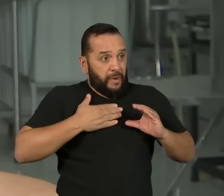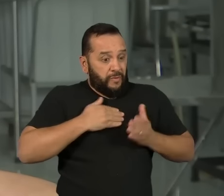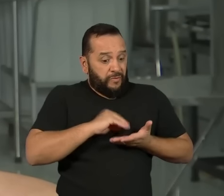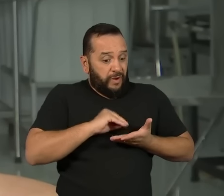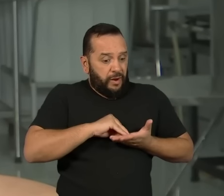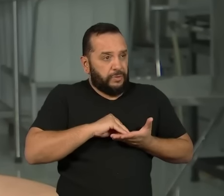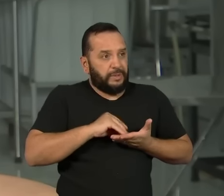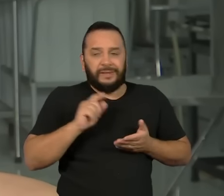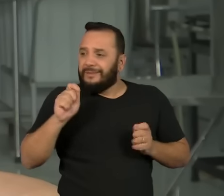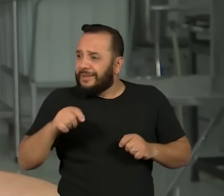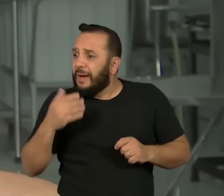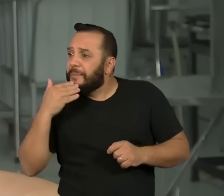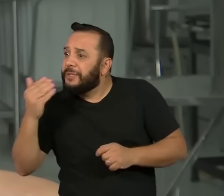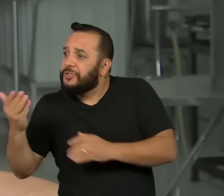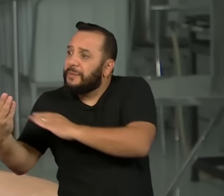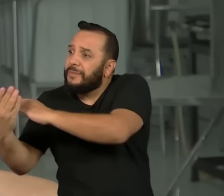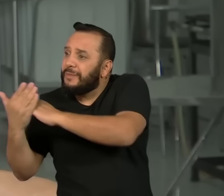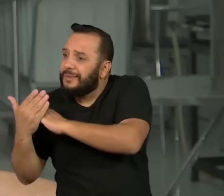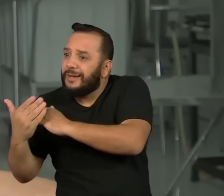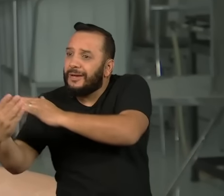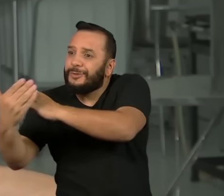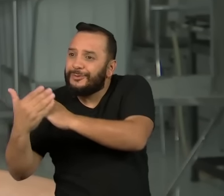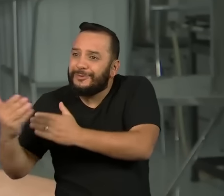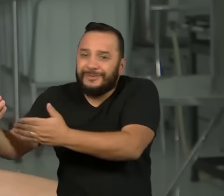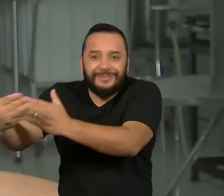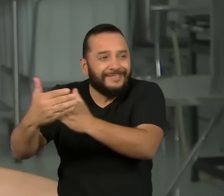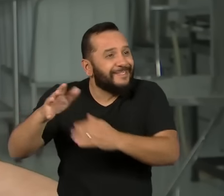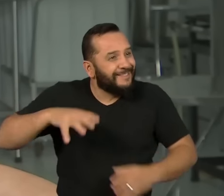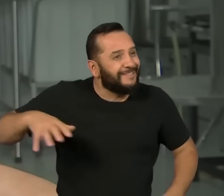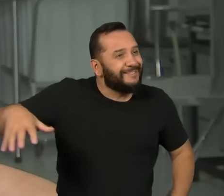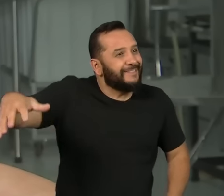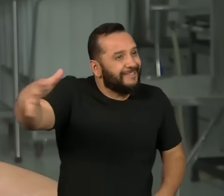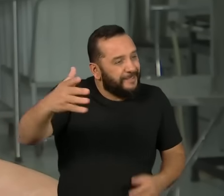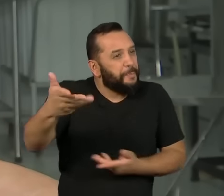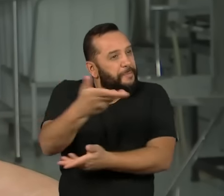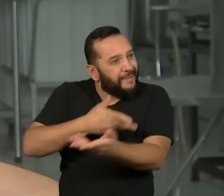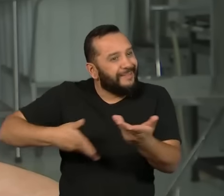tenho os fornecedores do local, são do município.